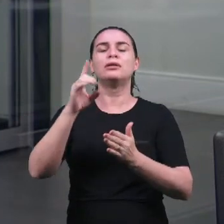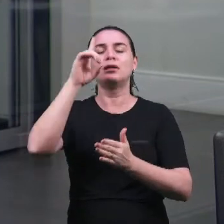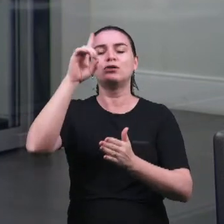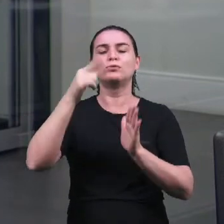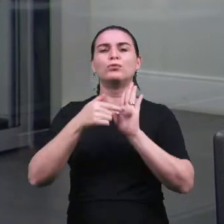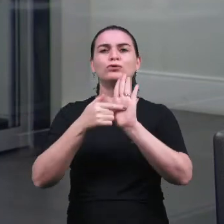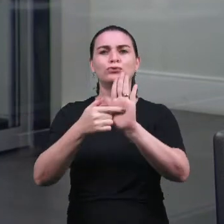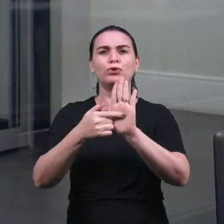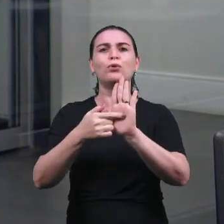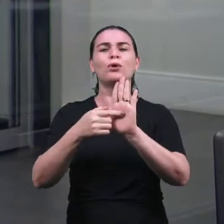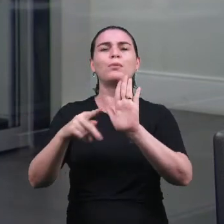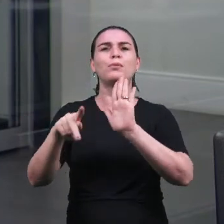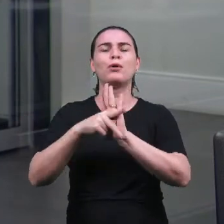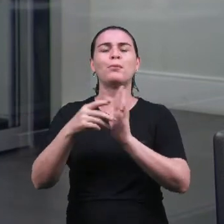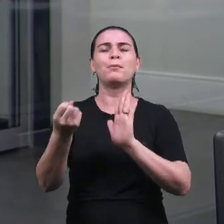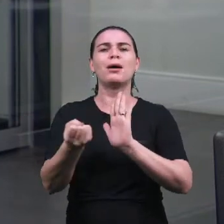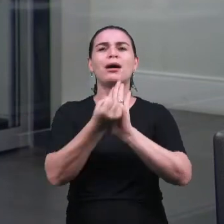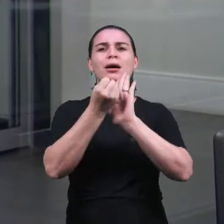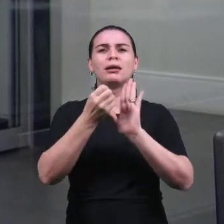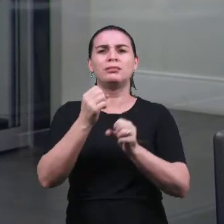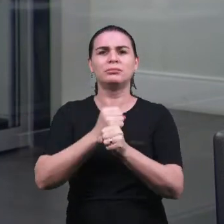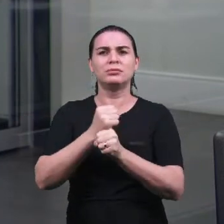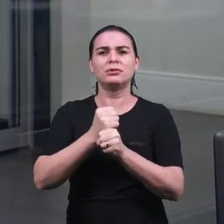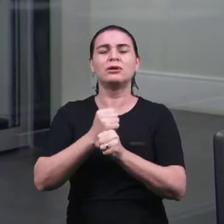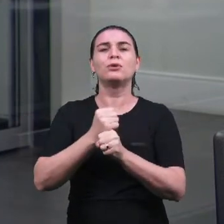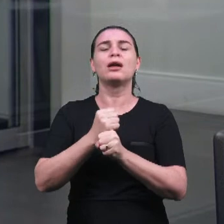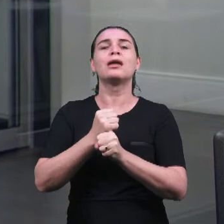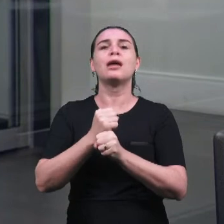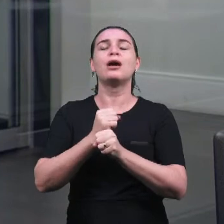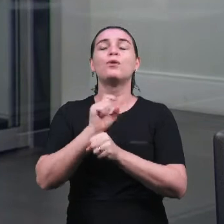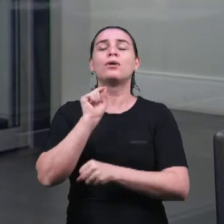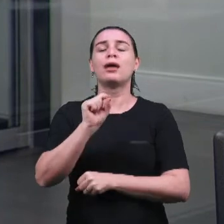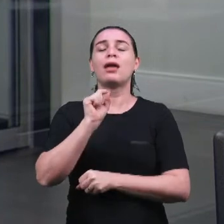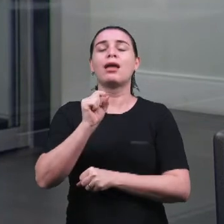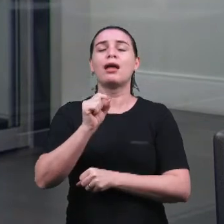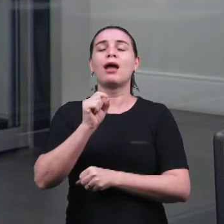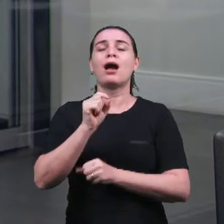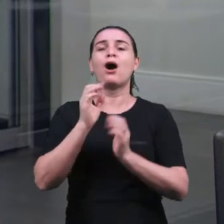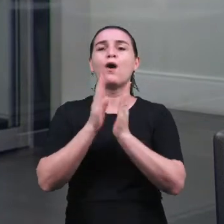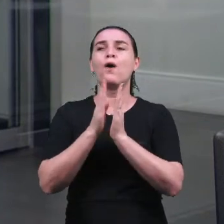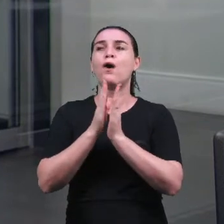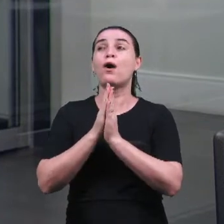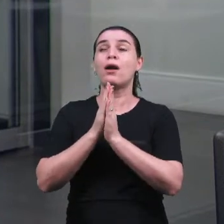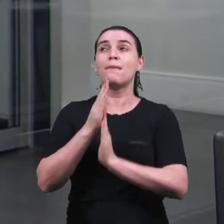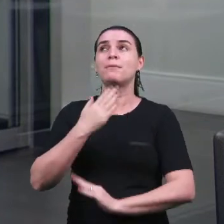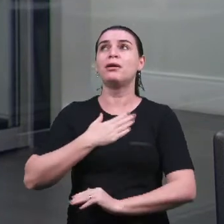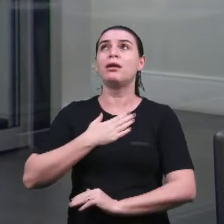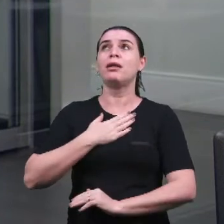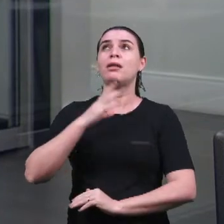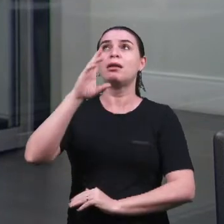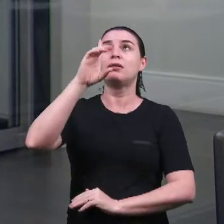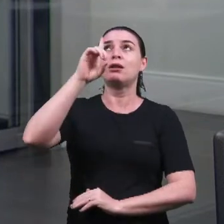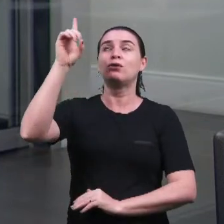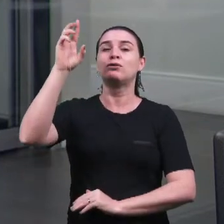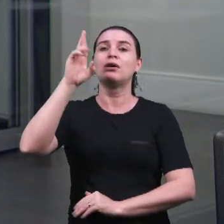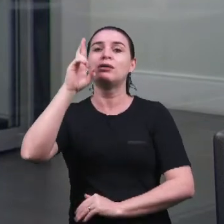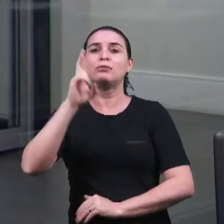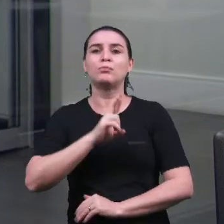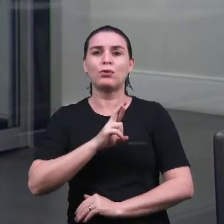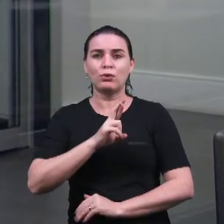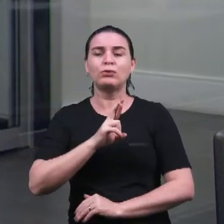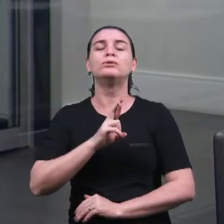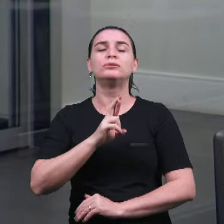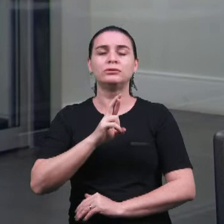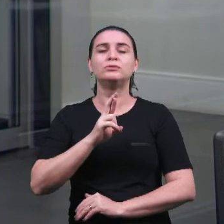gente volta ao culto presencial, nós tivemos um momento muito especial da obra, a Ceia Mundial, mais de 500 pastores